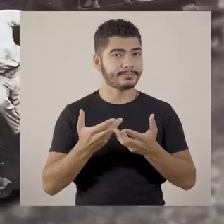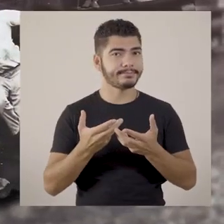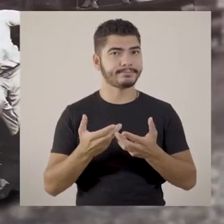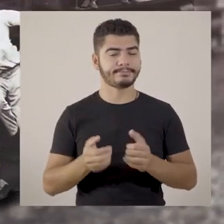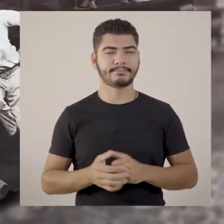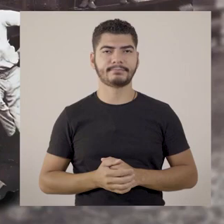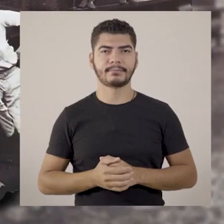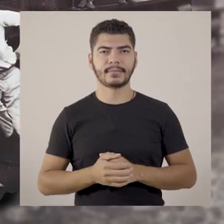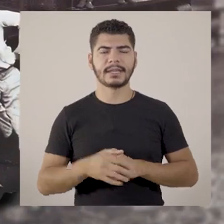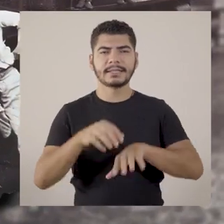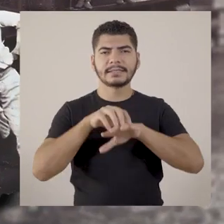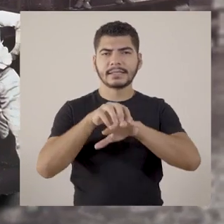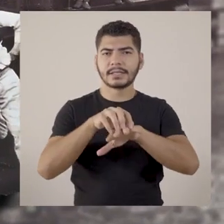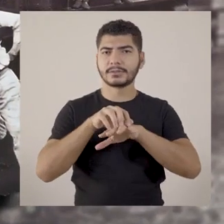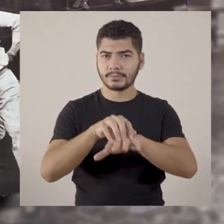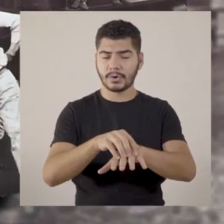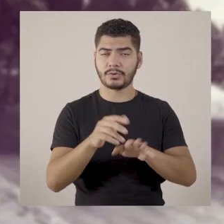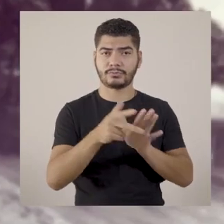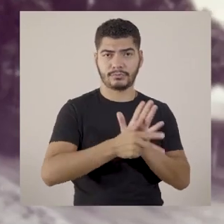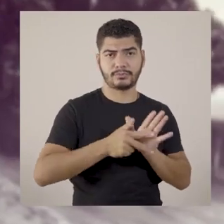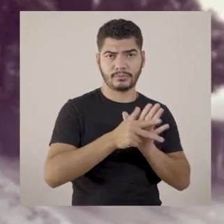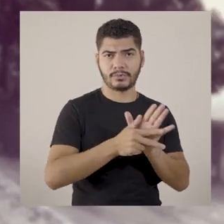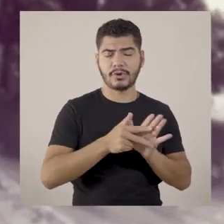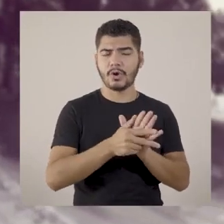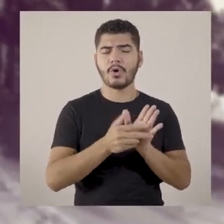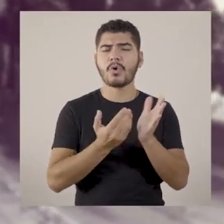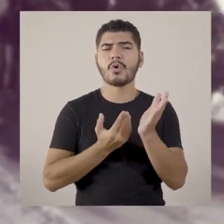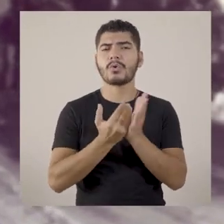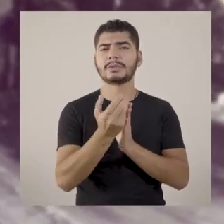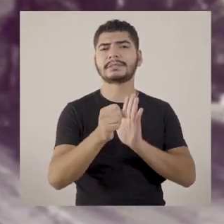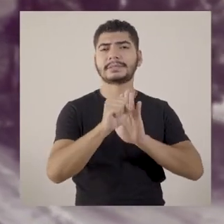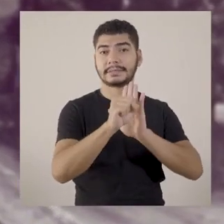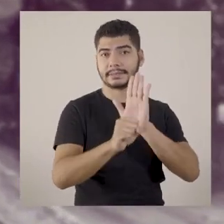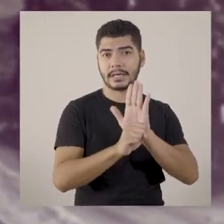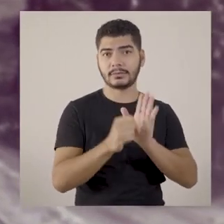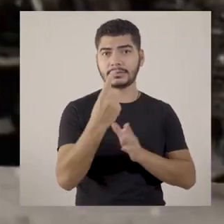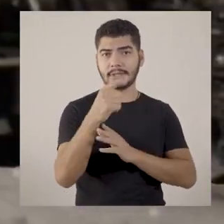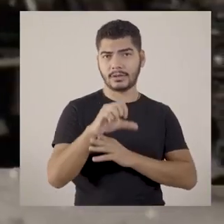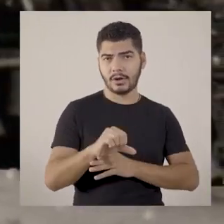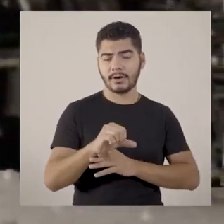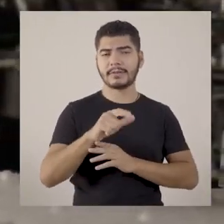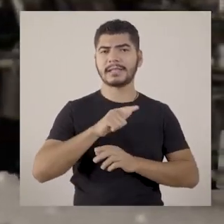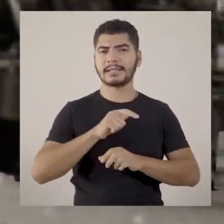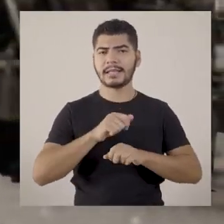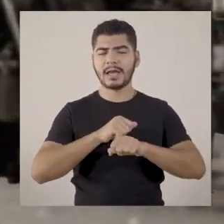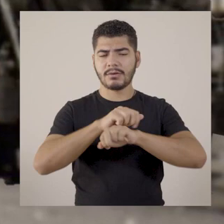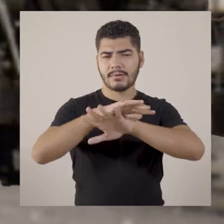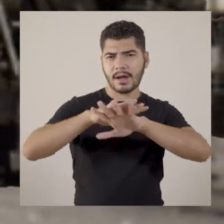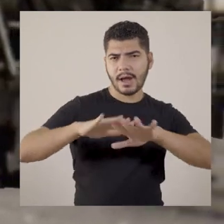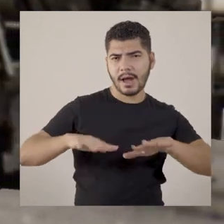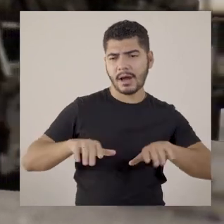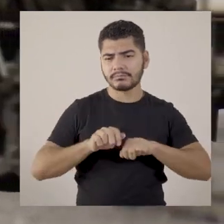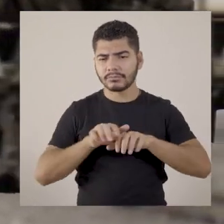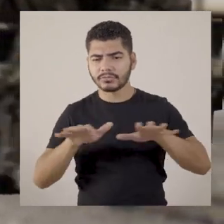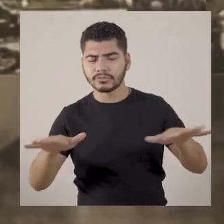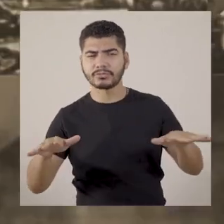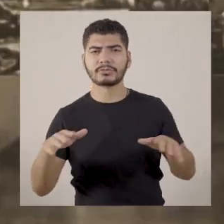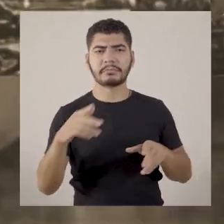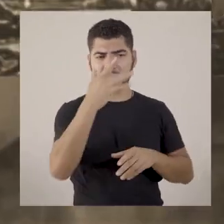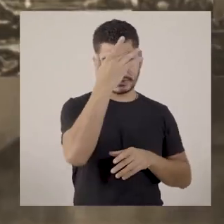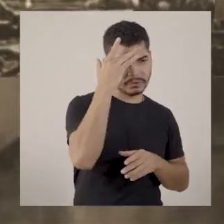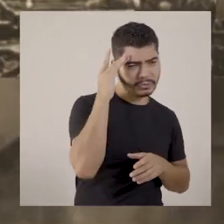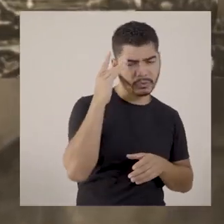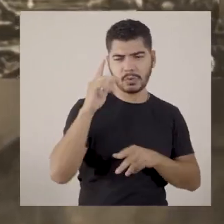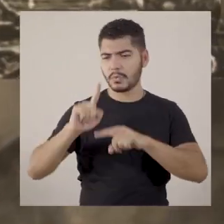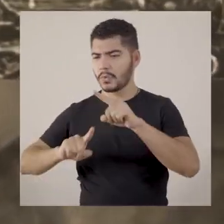O transporte ferroviário teve seu auge no Brasil do século XIX, construindo uma malha de conexões entre pessoas, locais